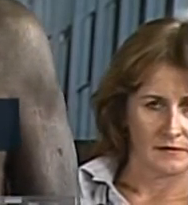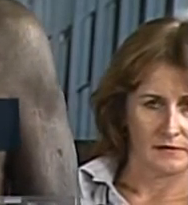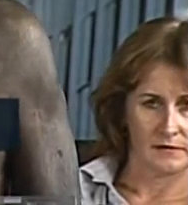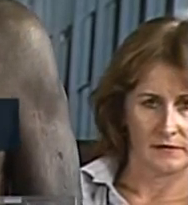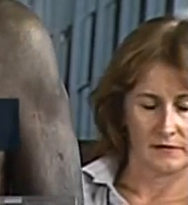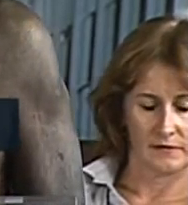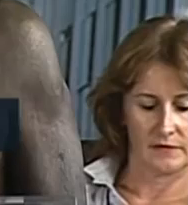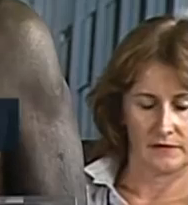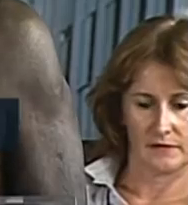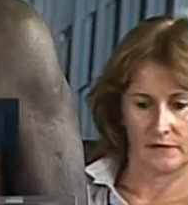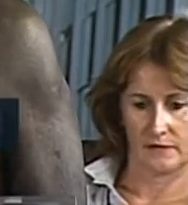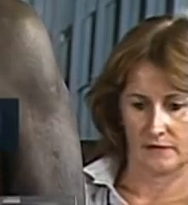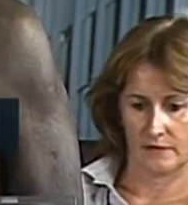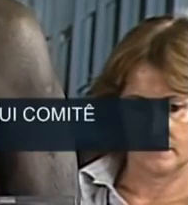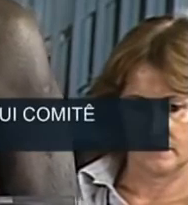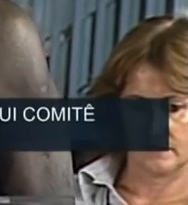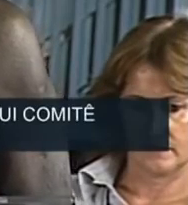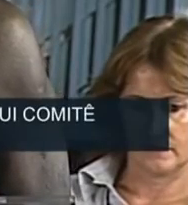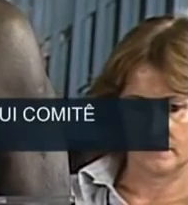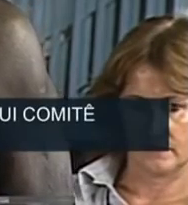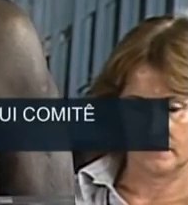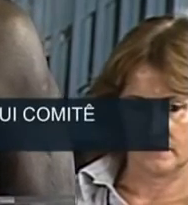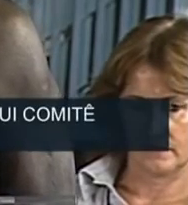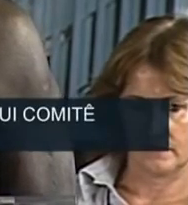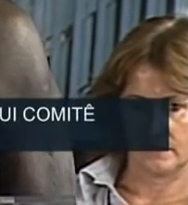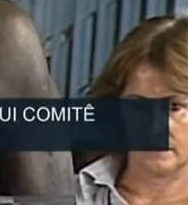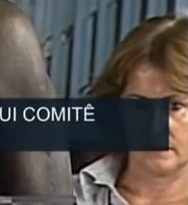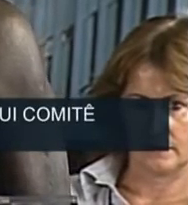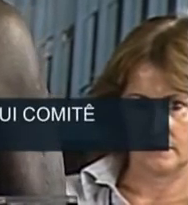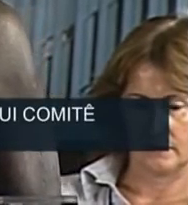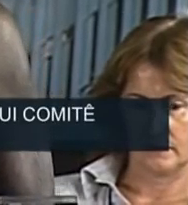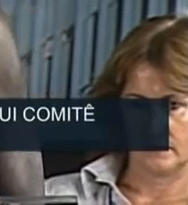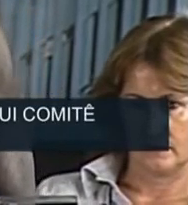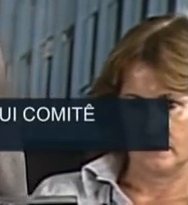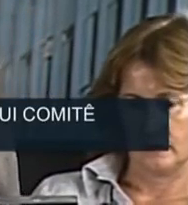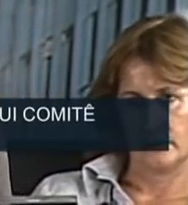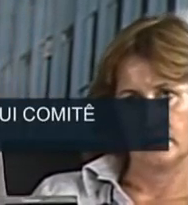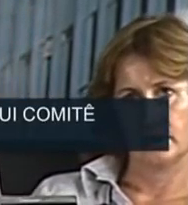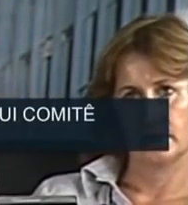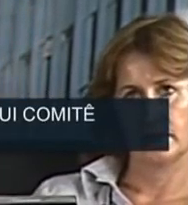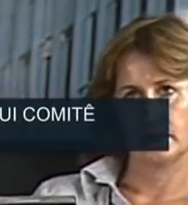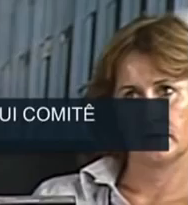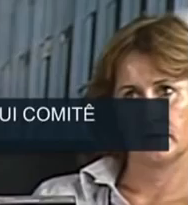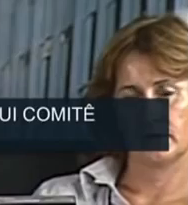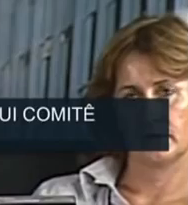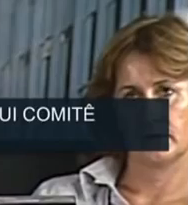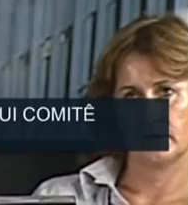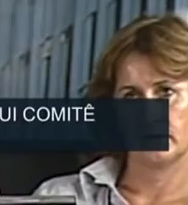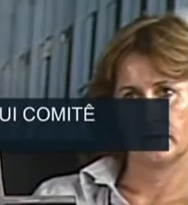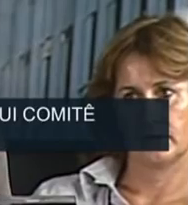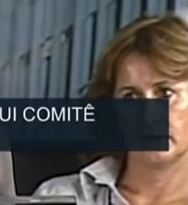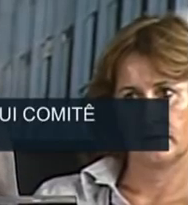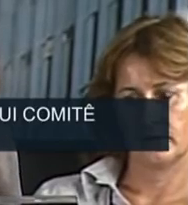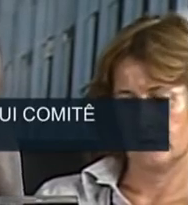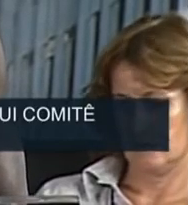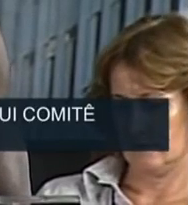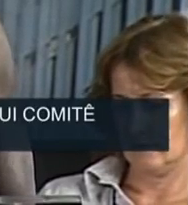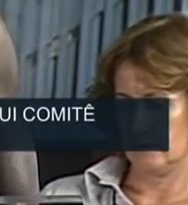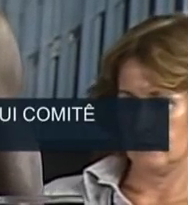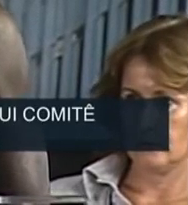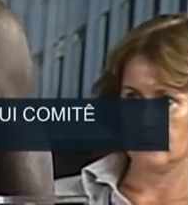de Articulações, Dr. Paulo Maldo, e os demais que estão presentes se abraçando com a